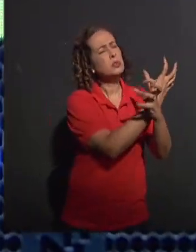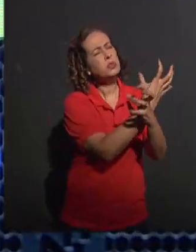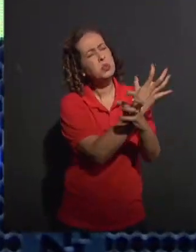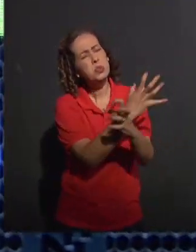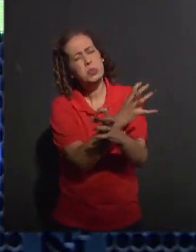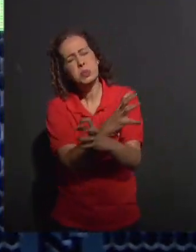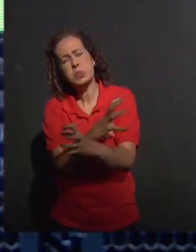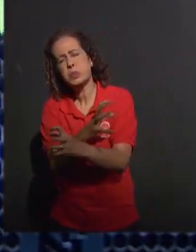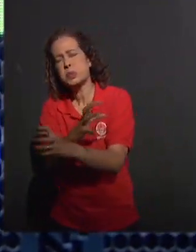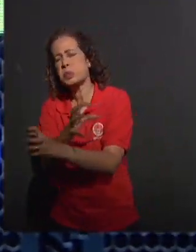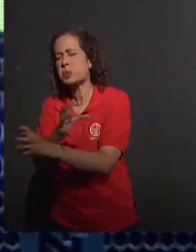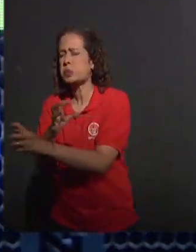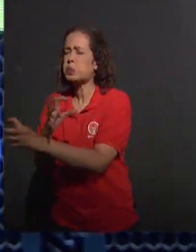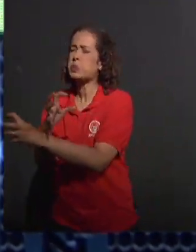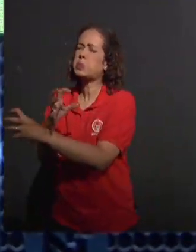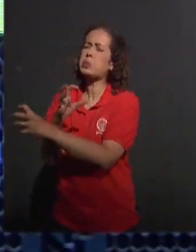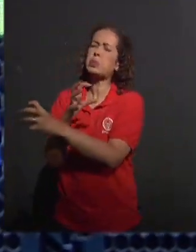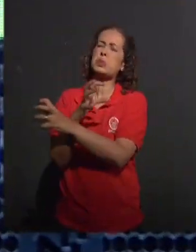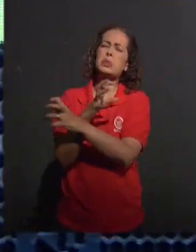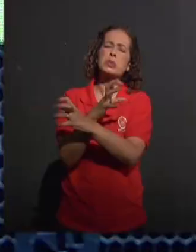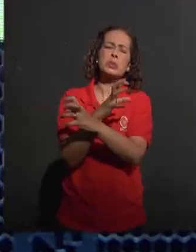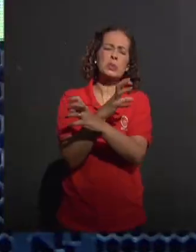Mas, Senhor, profetizamos,